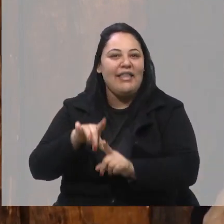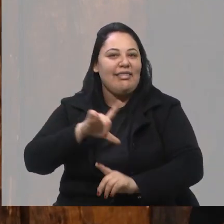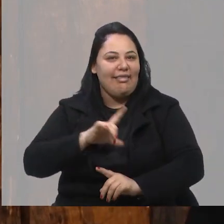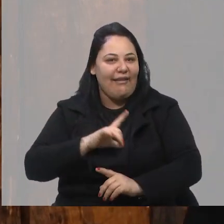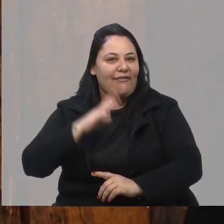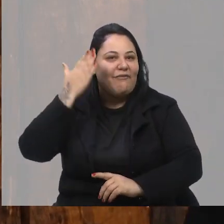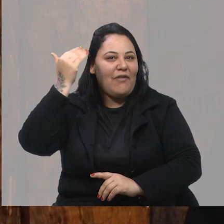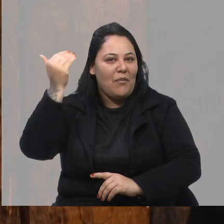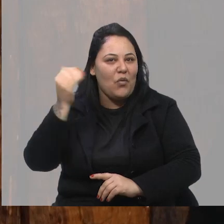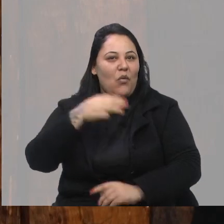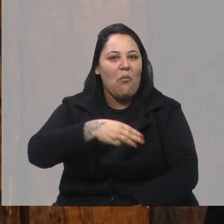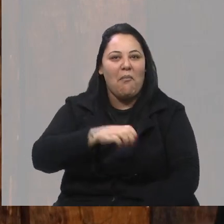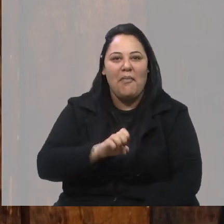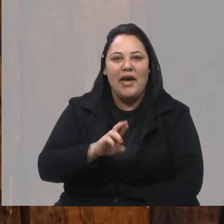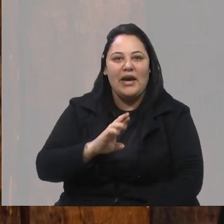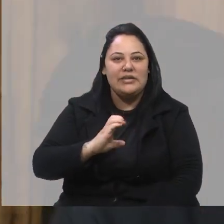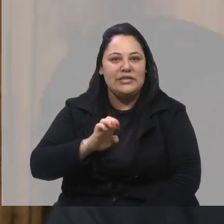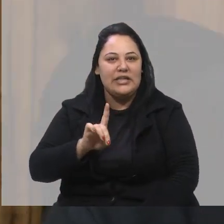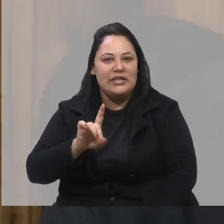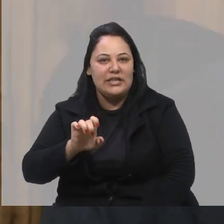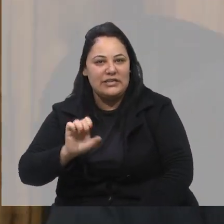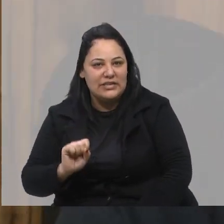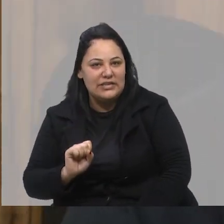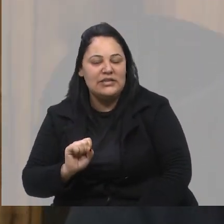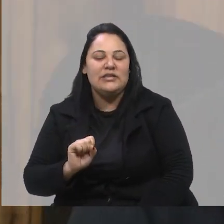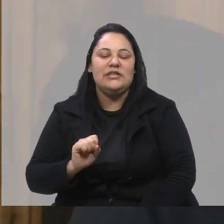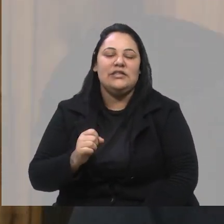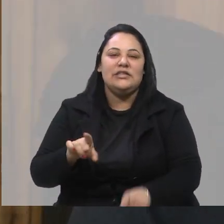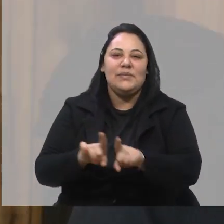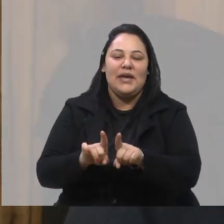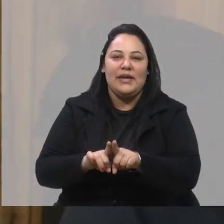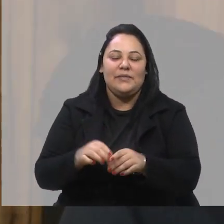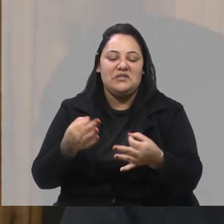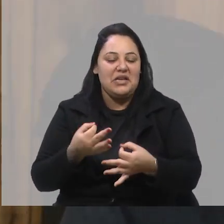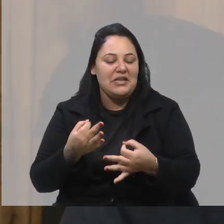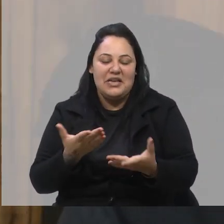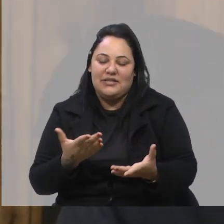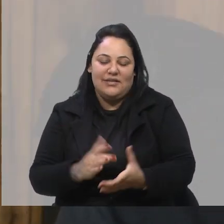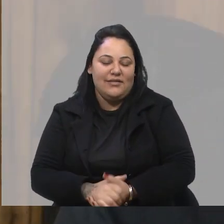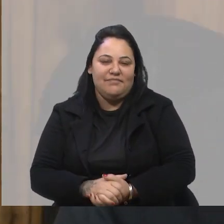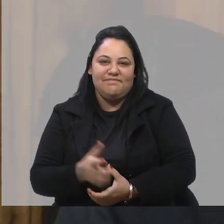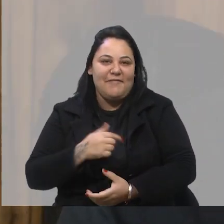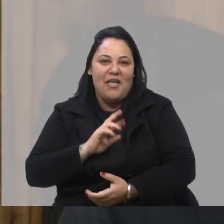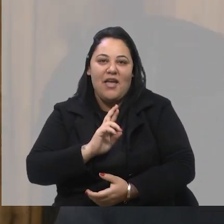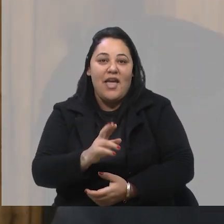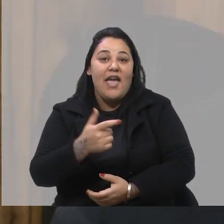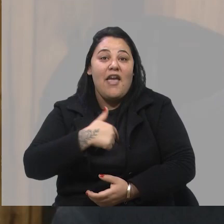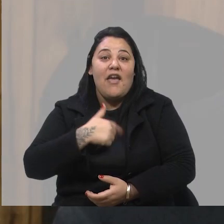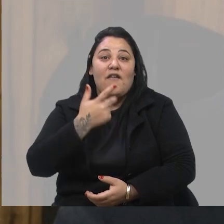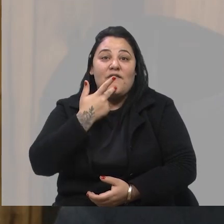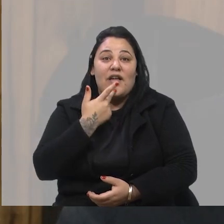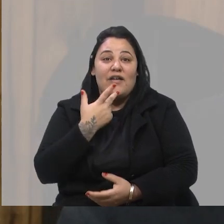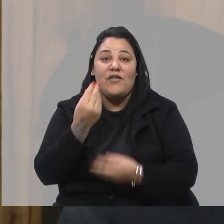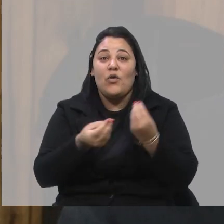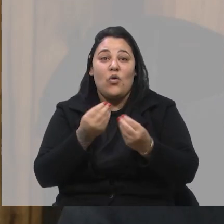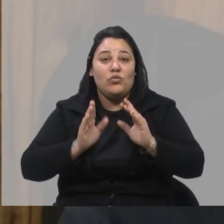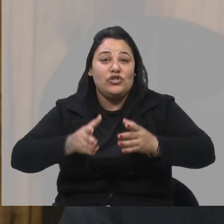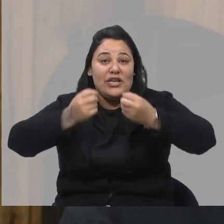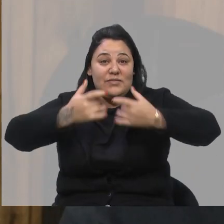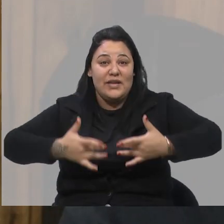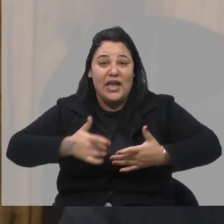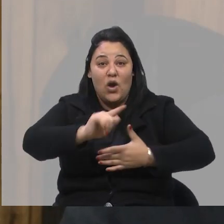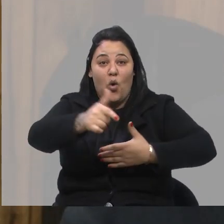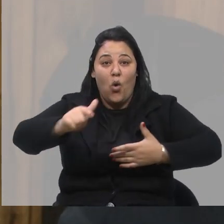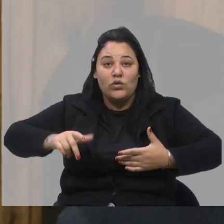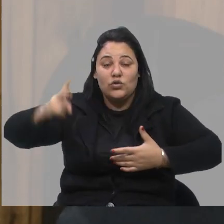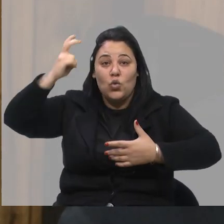também, inclusive. Claro, com certeza. Eu diria que, como você tinha comentado antes, outras